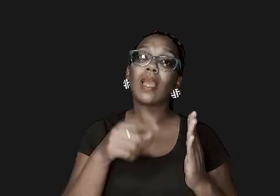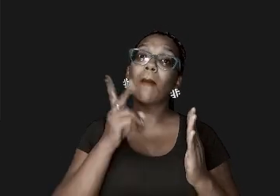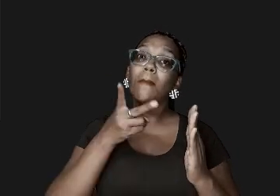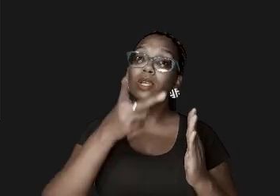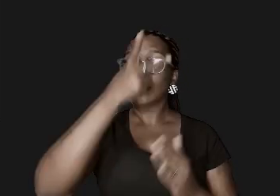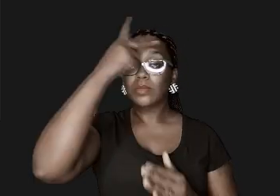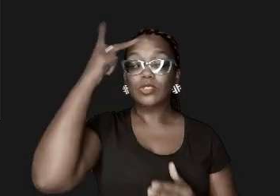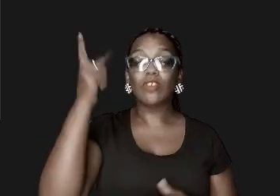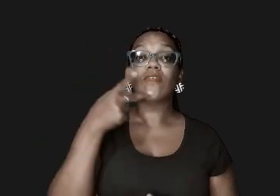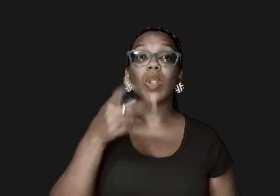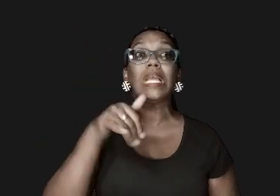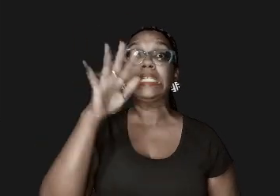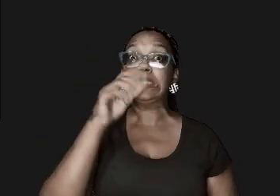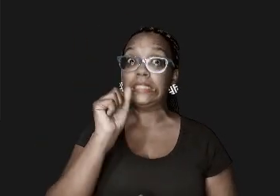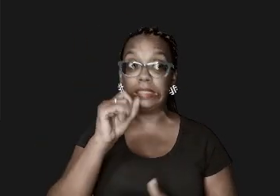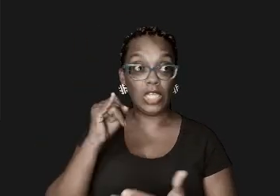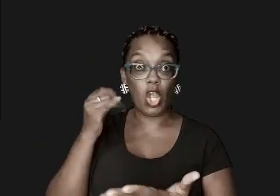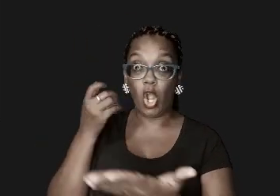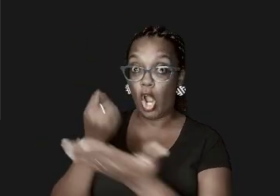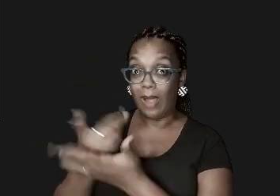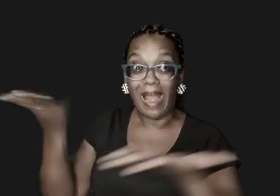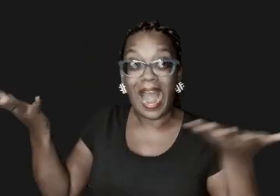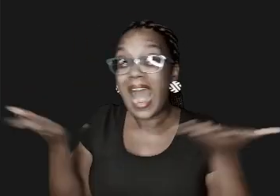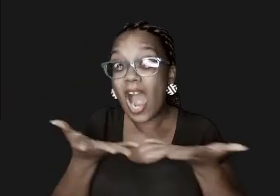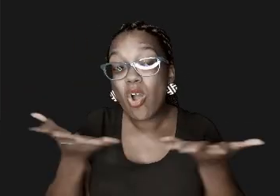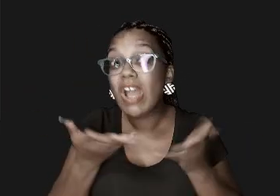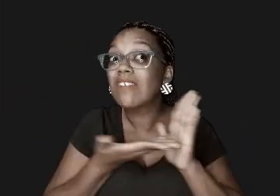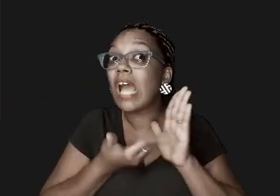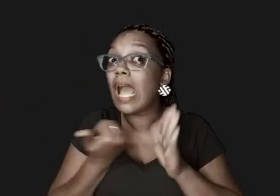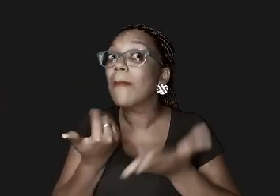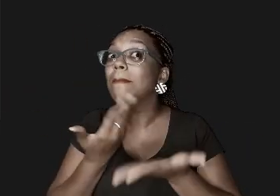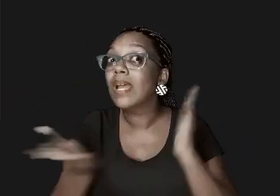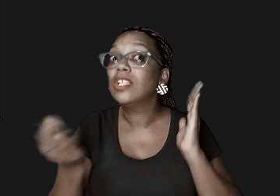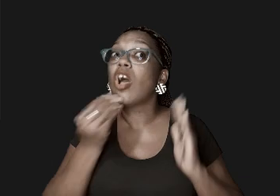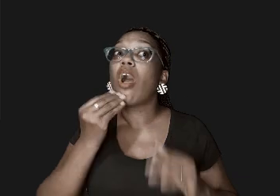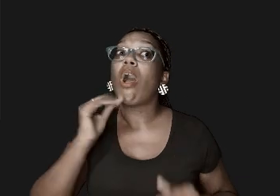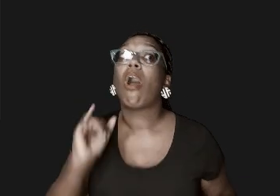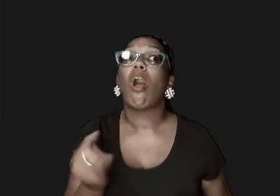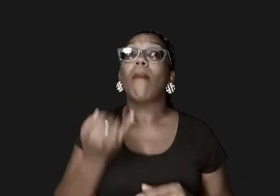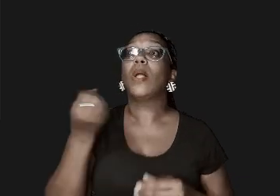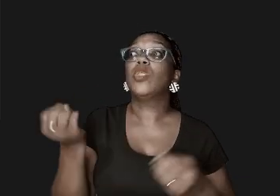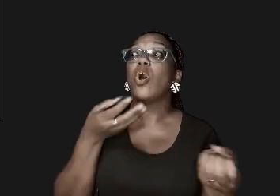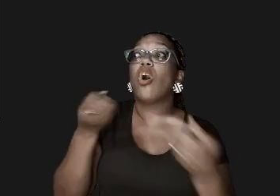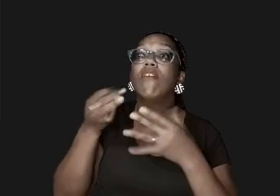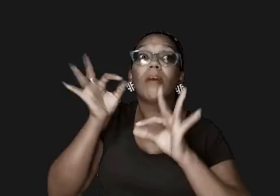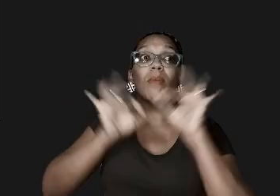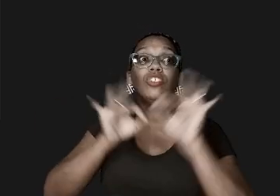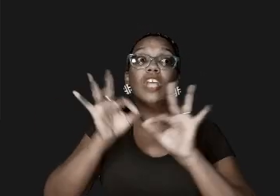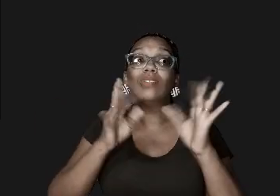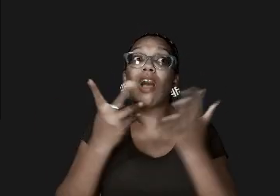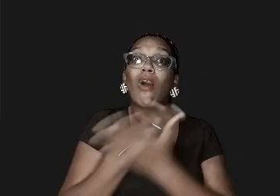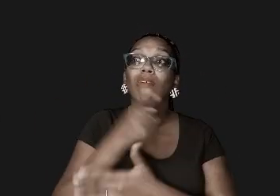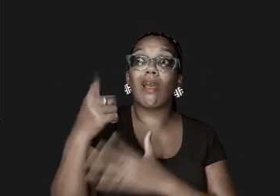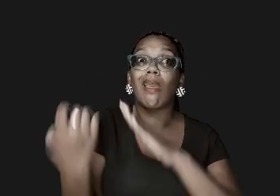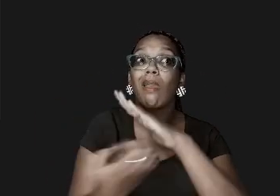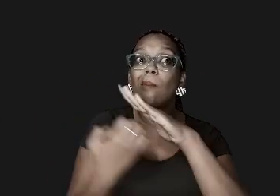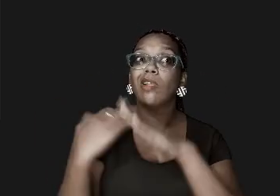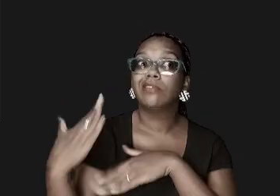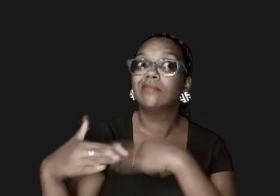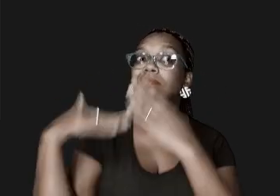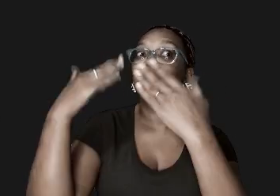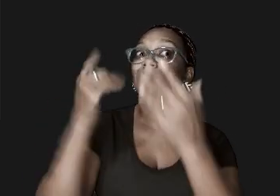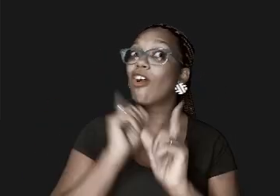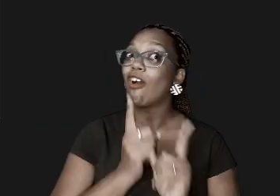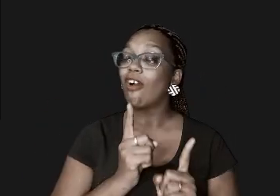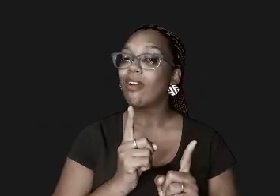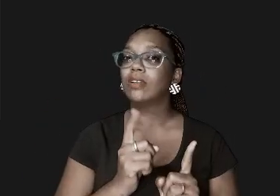um ativo induzindo terceiros à sua compra nesse caso aqui também na mesma pessoa diz olha quem não compra Agora vai ficar de fora